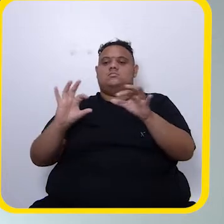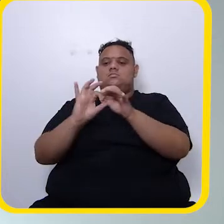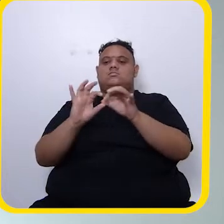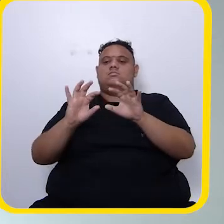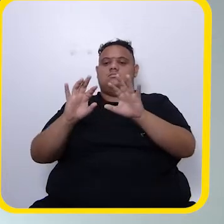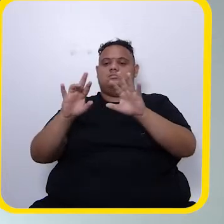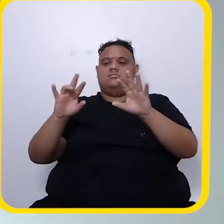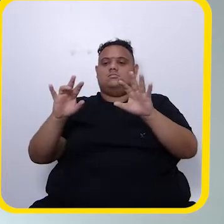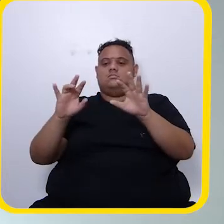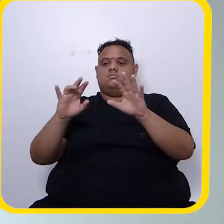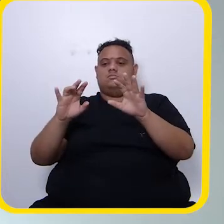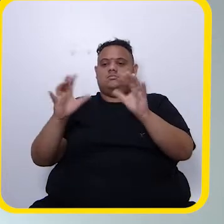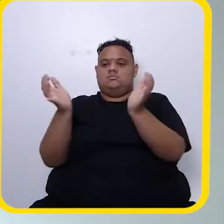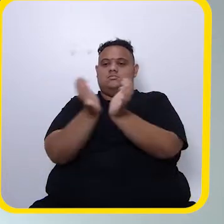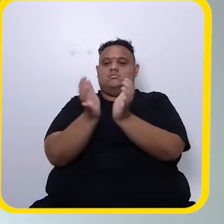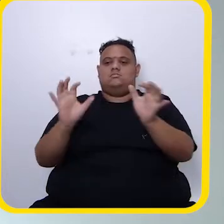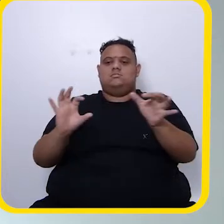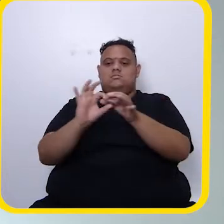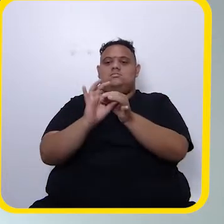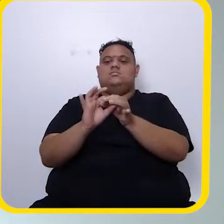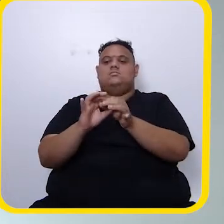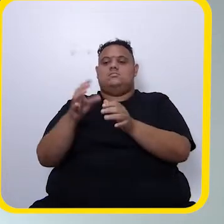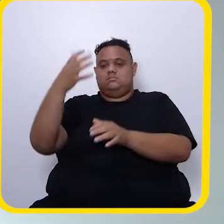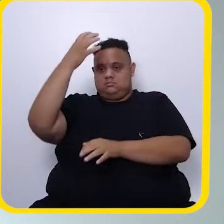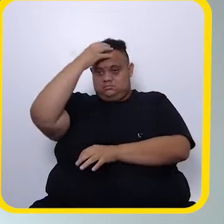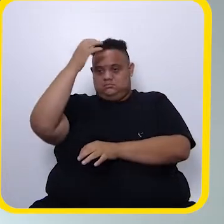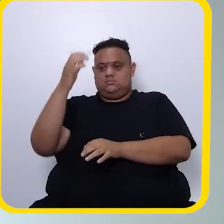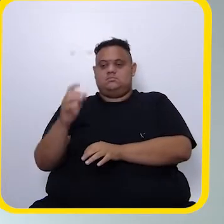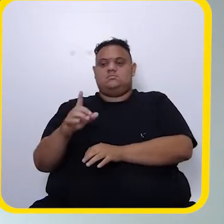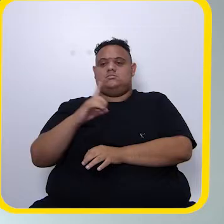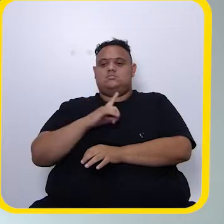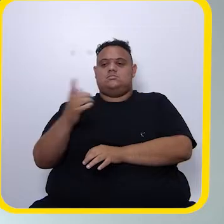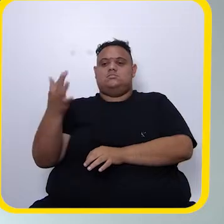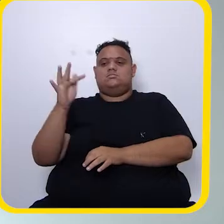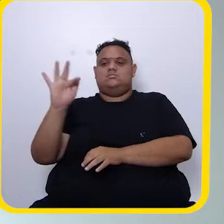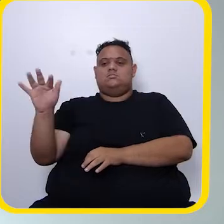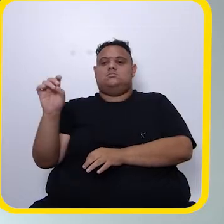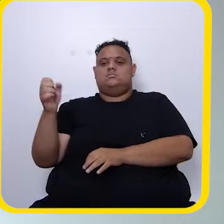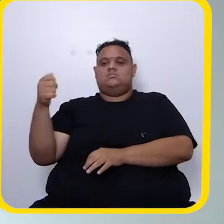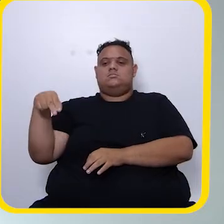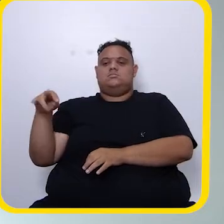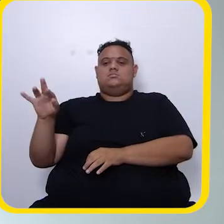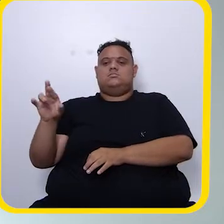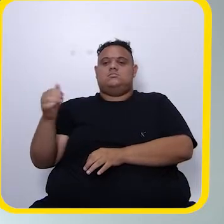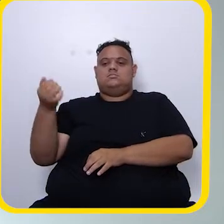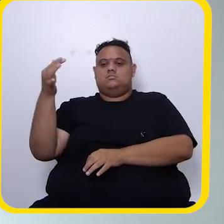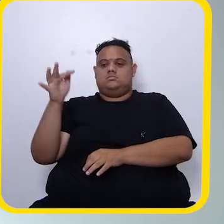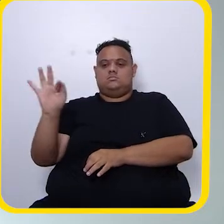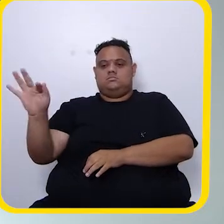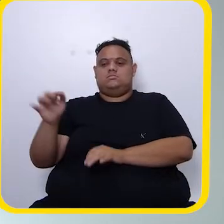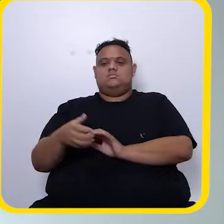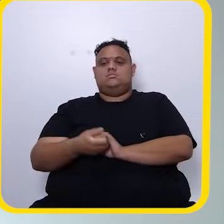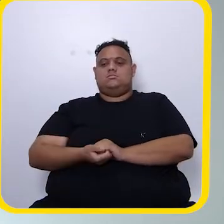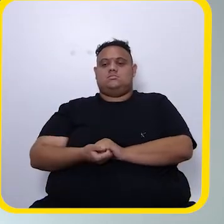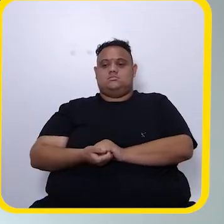Unido. Martinica, né, pertence à França. Saint-Martin pertence à França. Então, nós temos